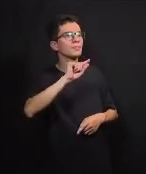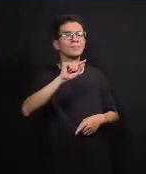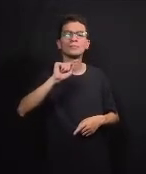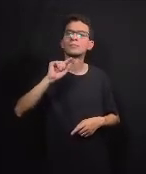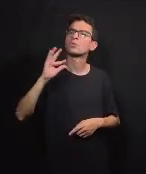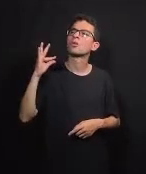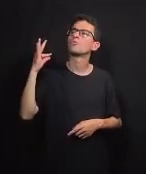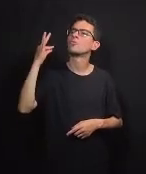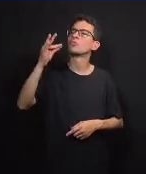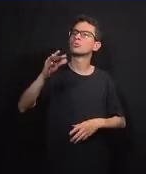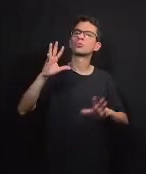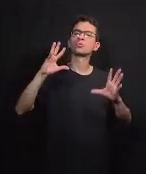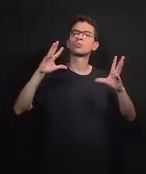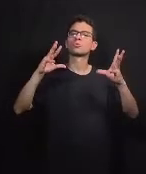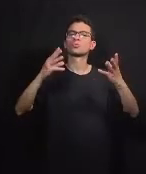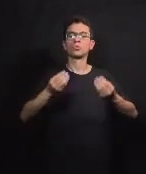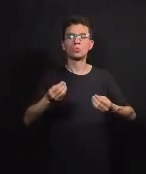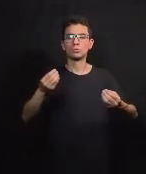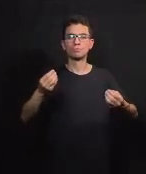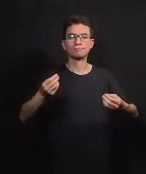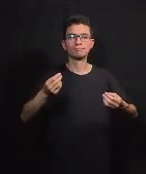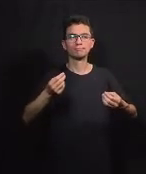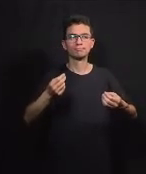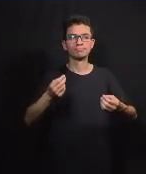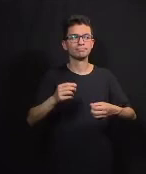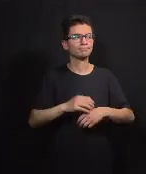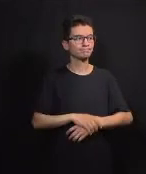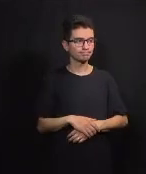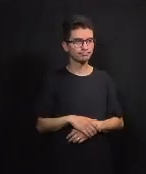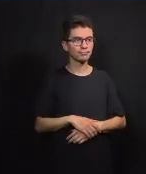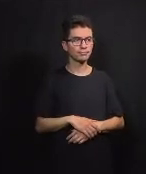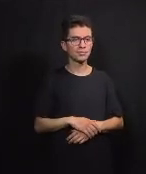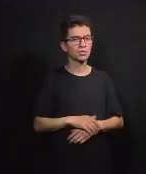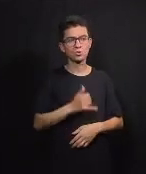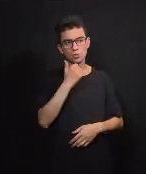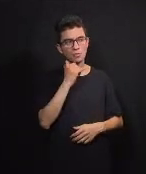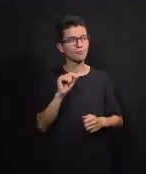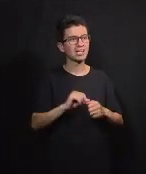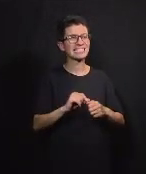eles poderiam dizer o futuro a Deus pertence. Eu não vou fazer isso aqui